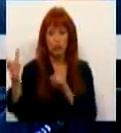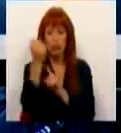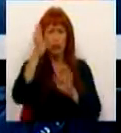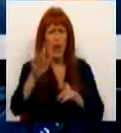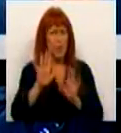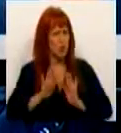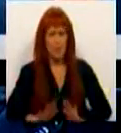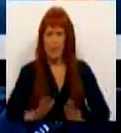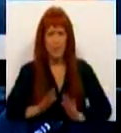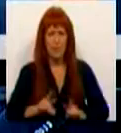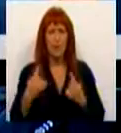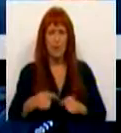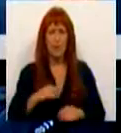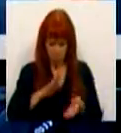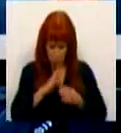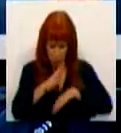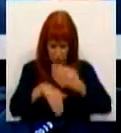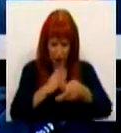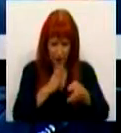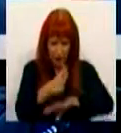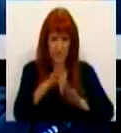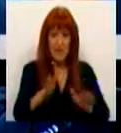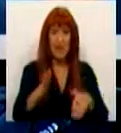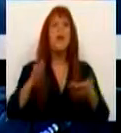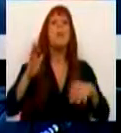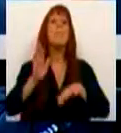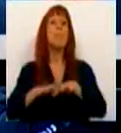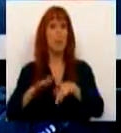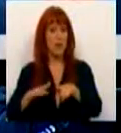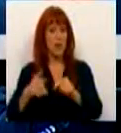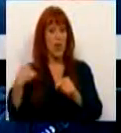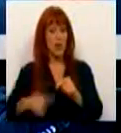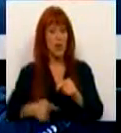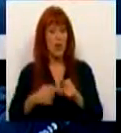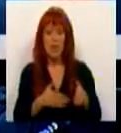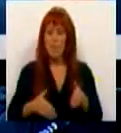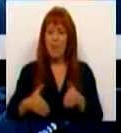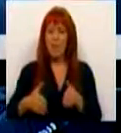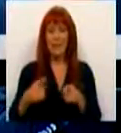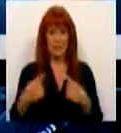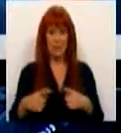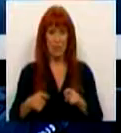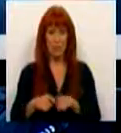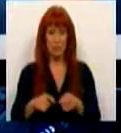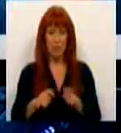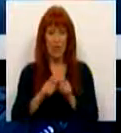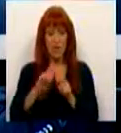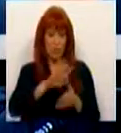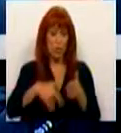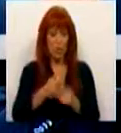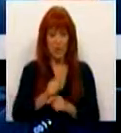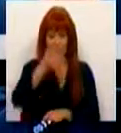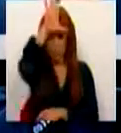alcançadas, não descansamos e temos que continuar. E é por isso que temos a trajetória que tanto definimos no programa do